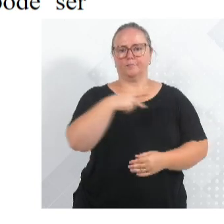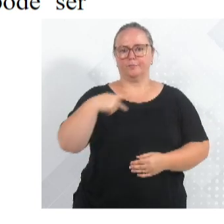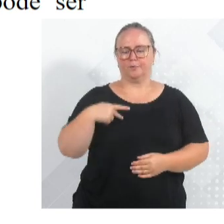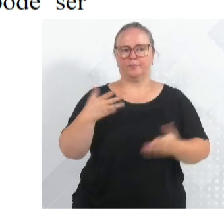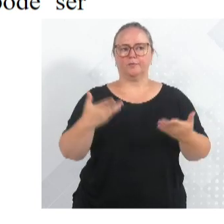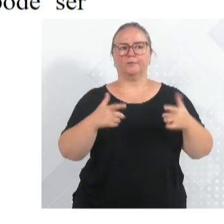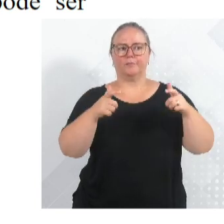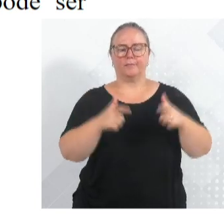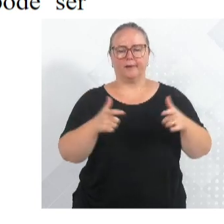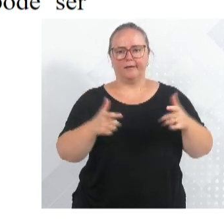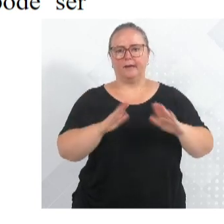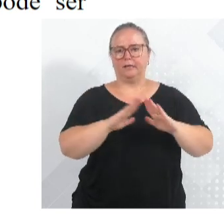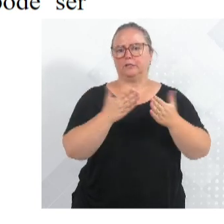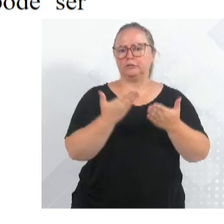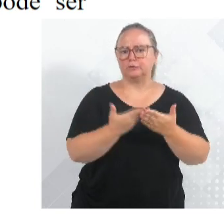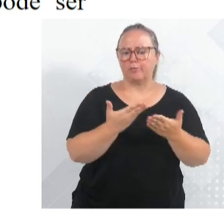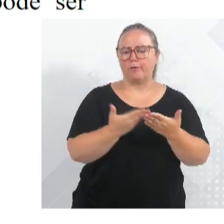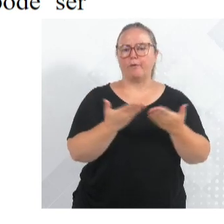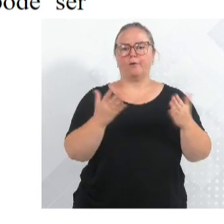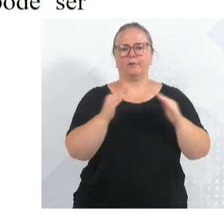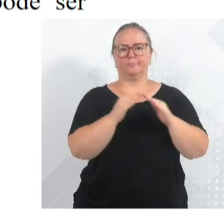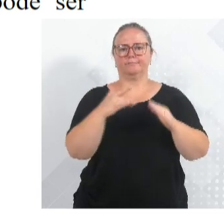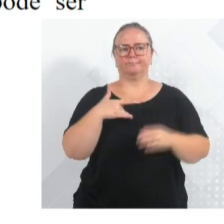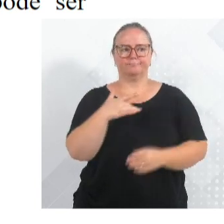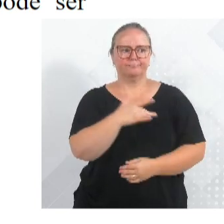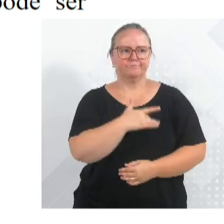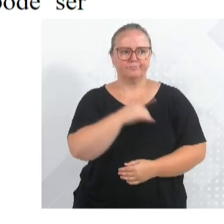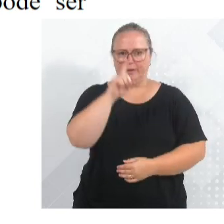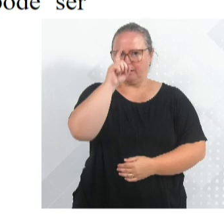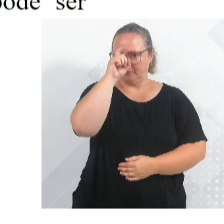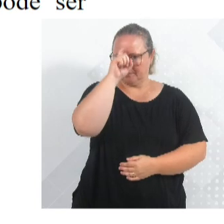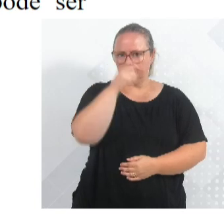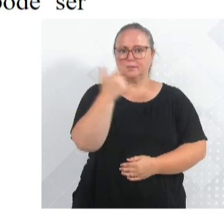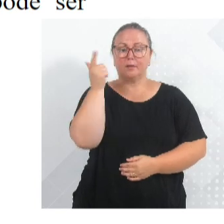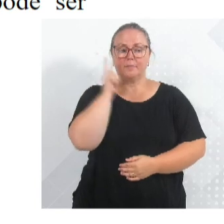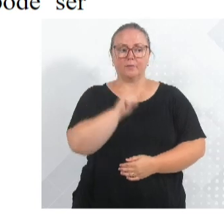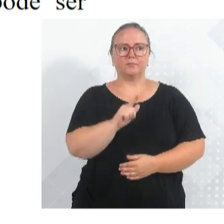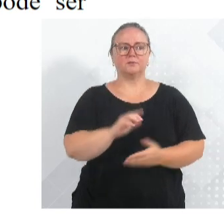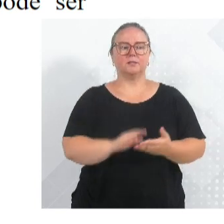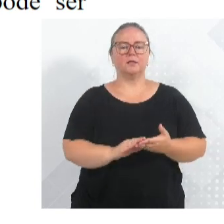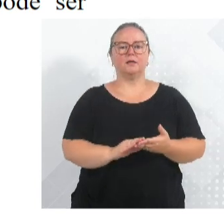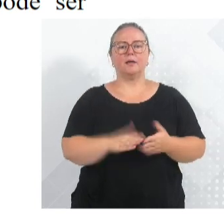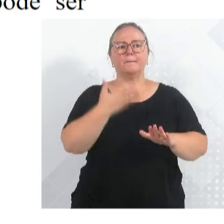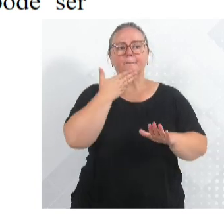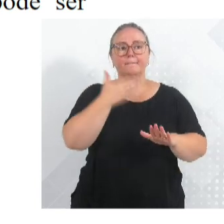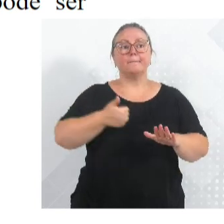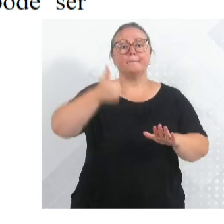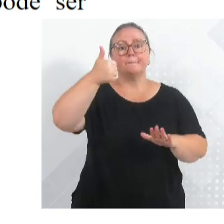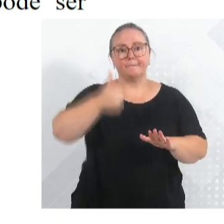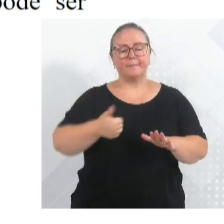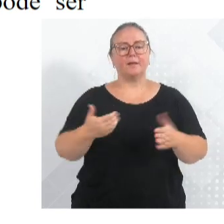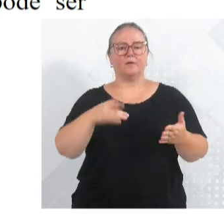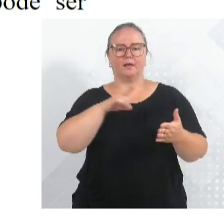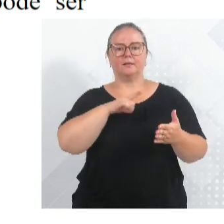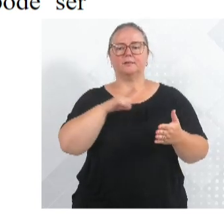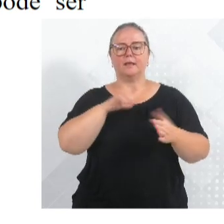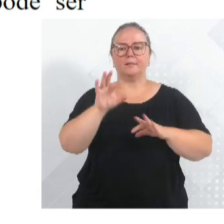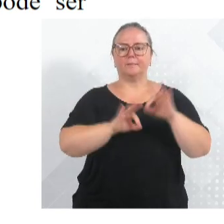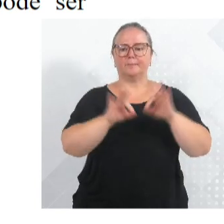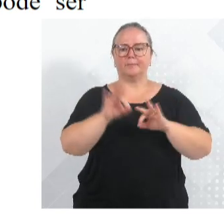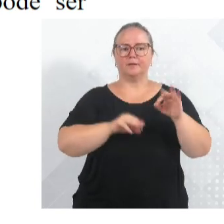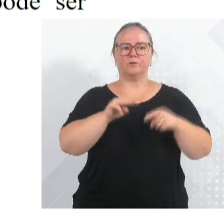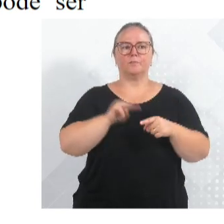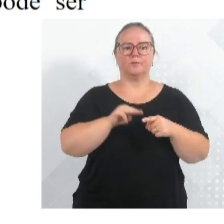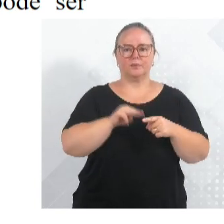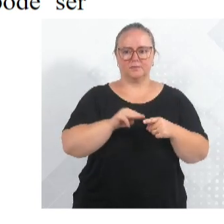escolas, unidades de saúde e hospitais, de modo a evitar o desabastecimento. Isso tudo consta também no Plano Municipal de Saneamento Básico,